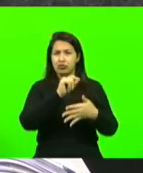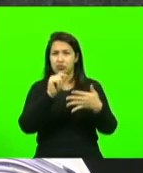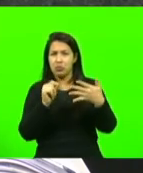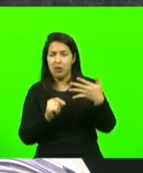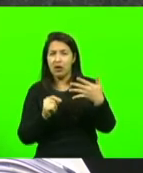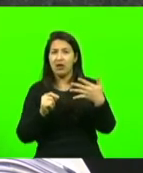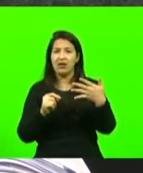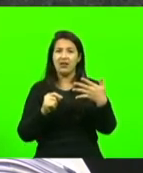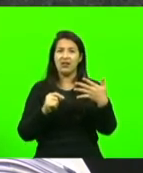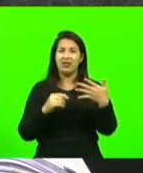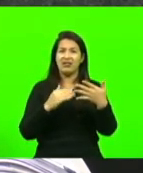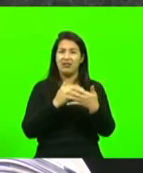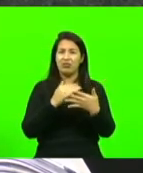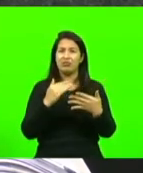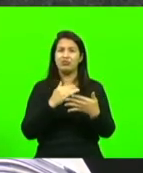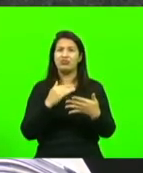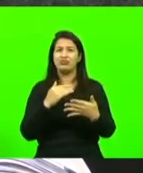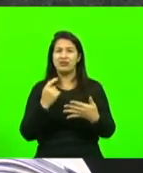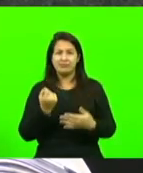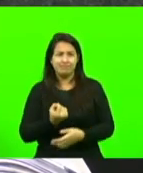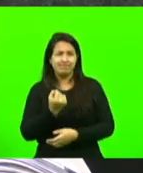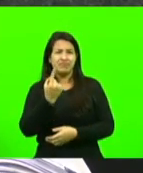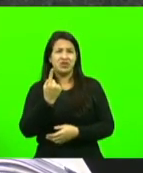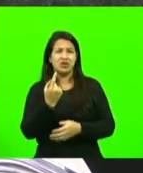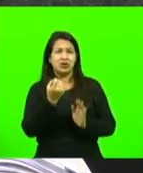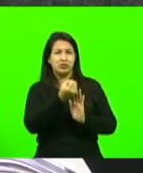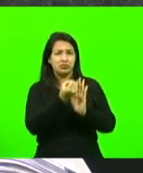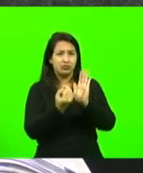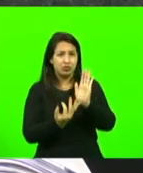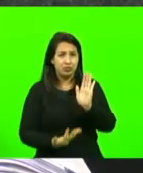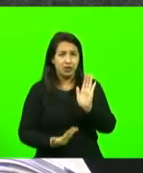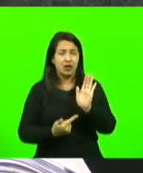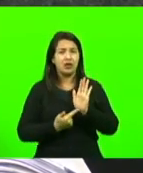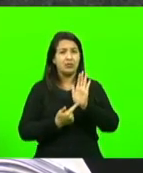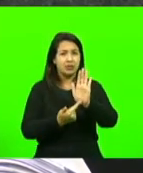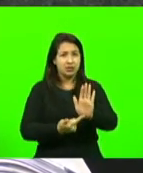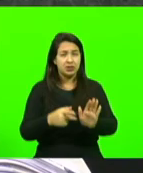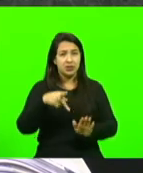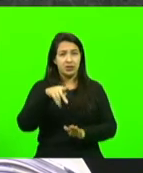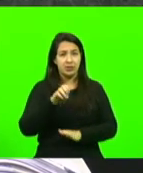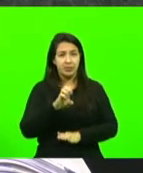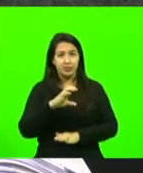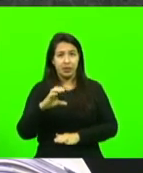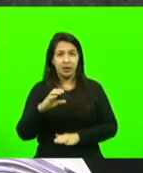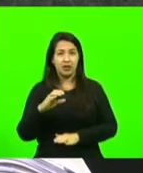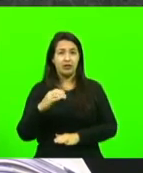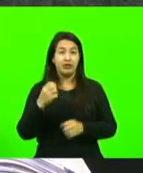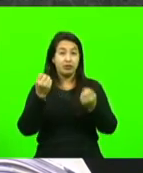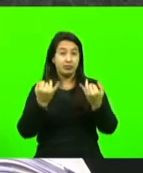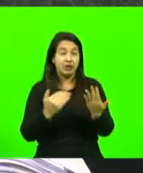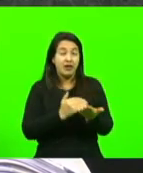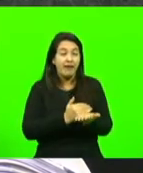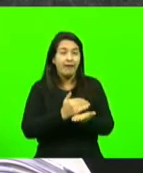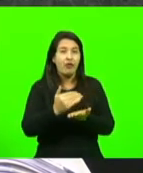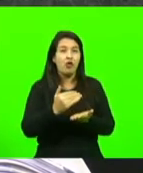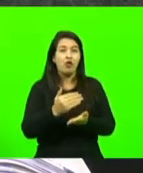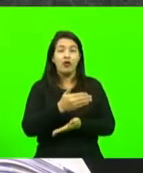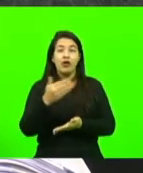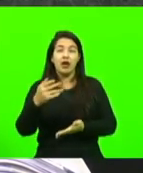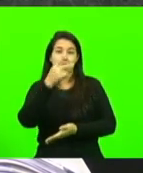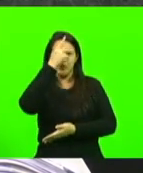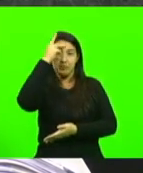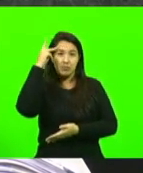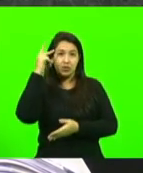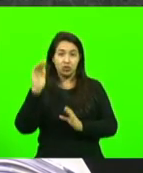muito delicadas que foram expostas no relatório e apresentação da PEC que dizia de agora em diante ninguém vai